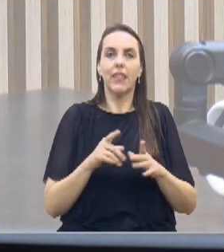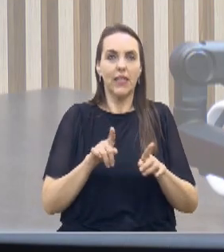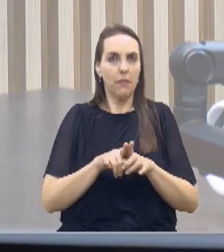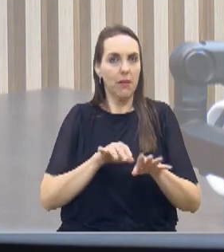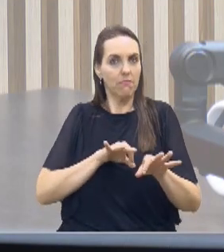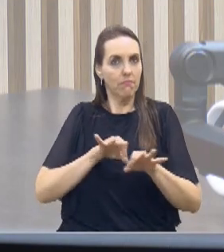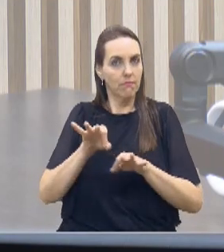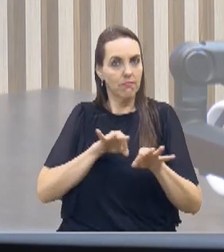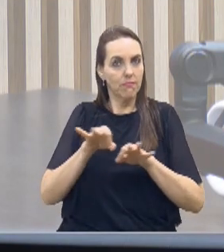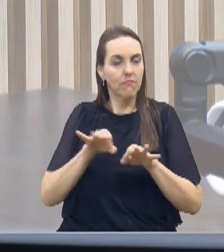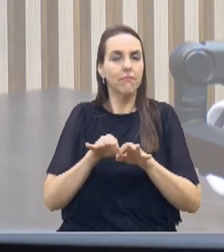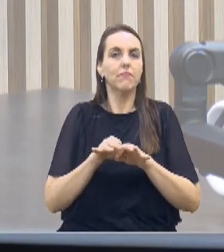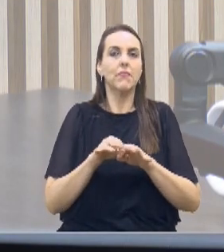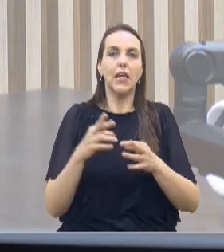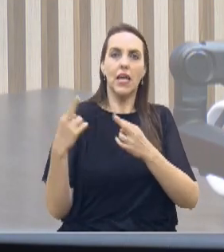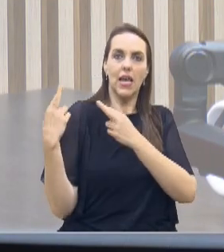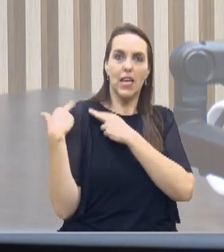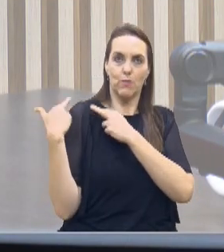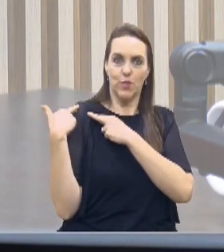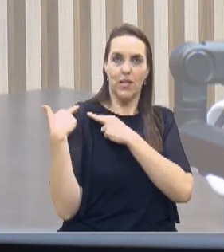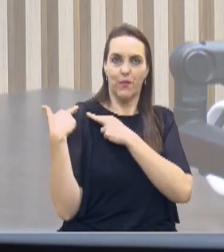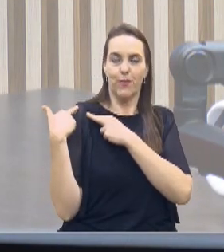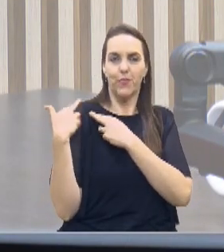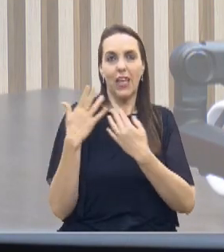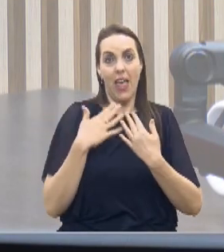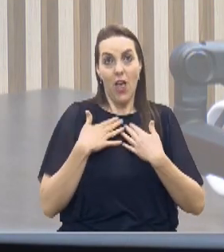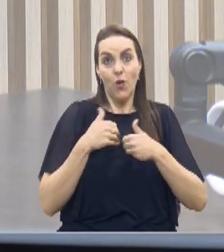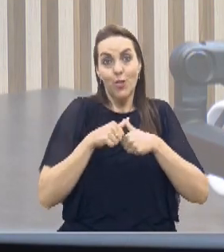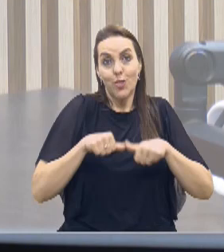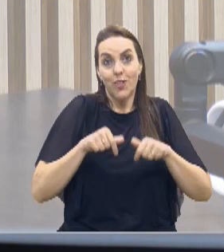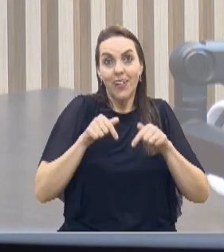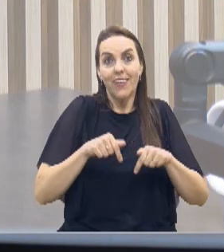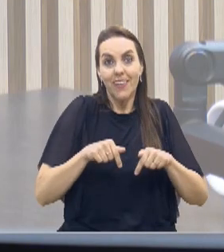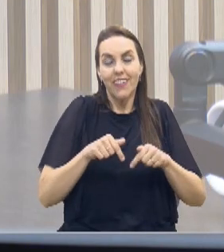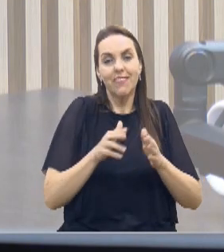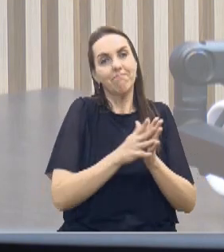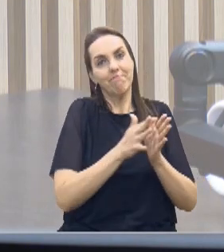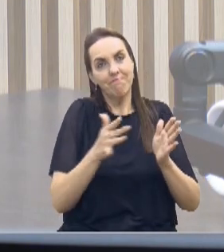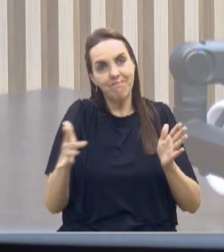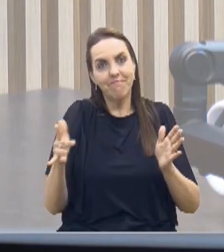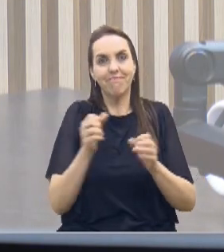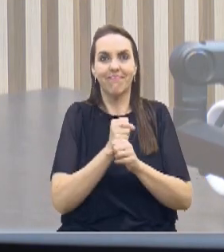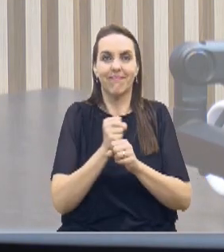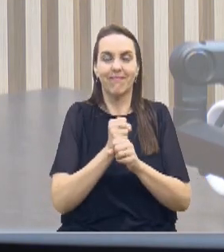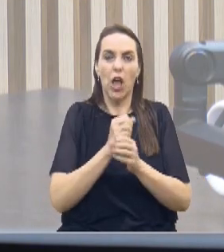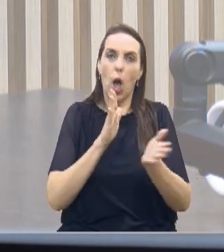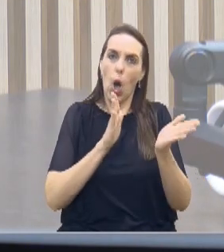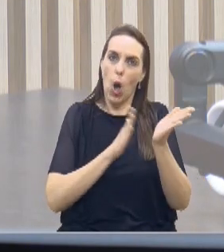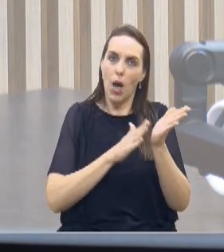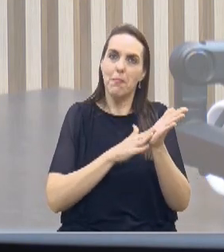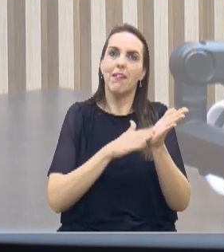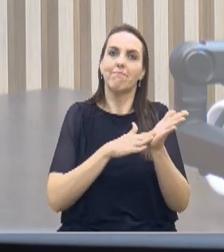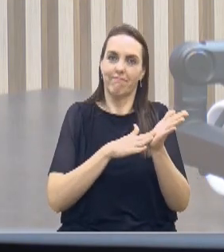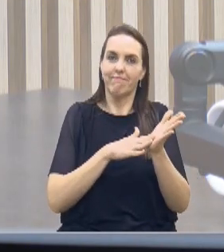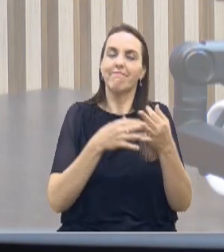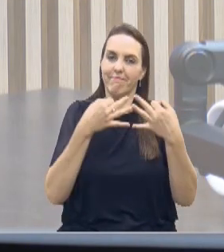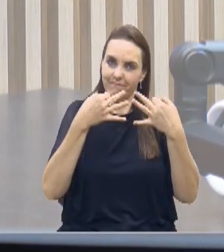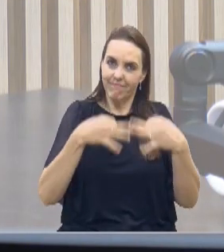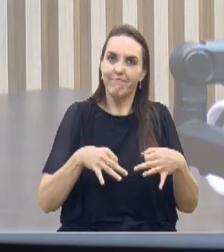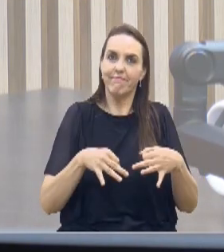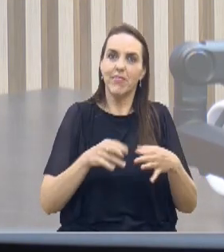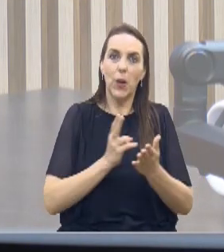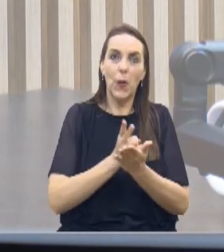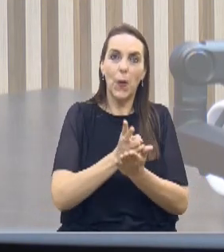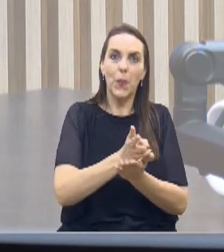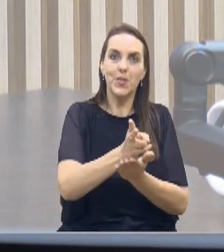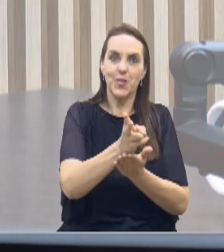eficaz, coerente e responsável. E que eu vou estar aqui nos próximos anos para continuar cobrando, né, que assim se